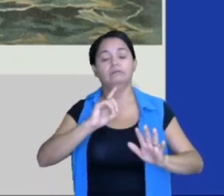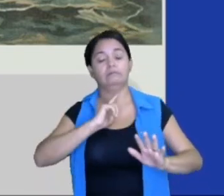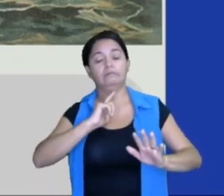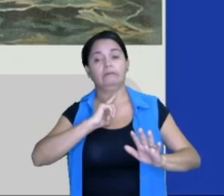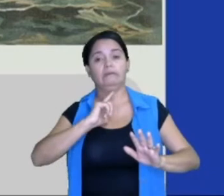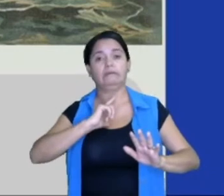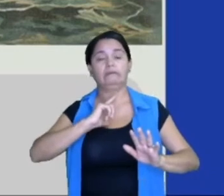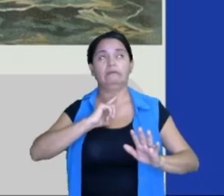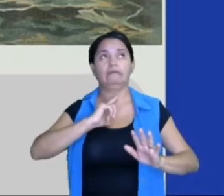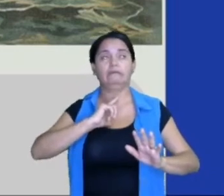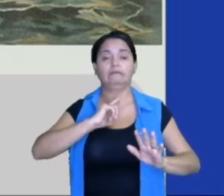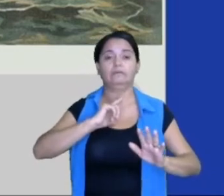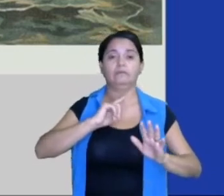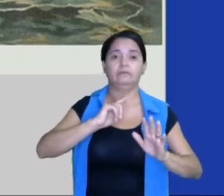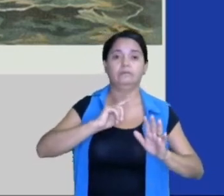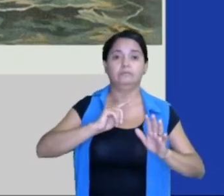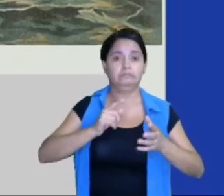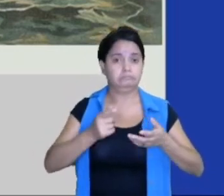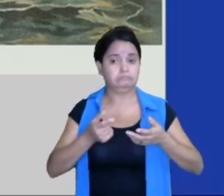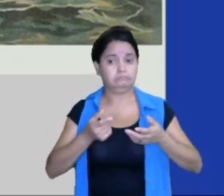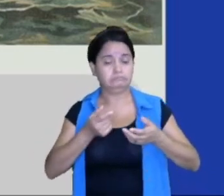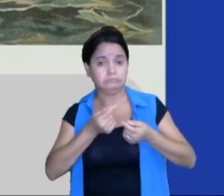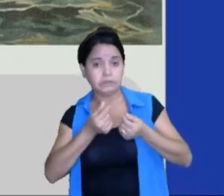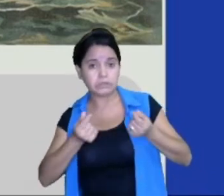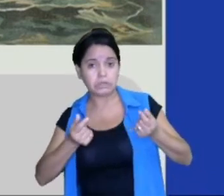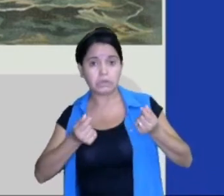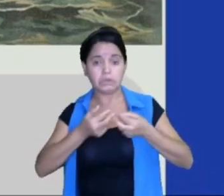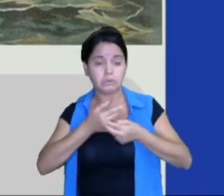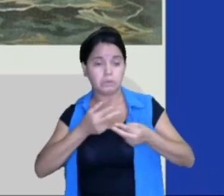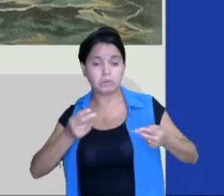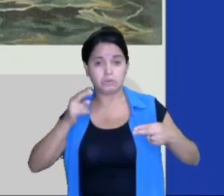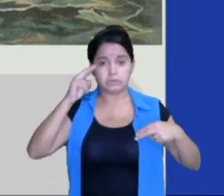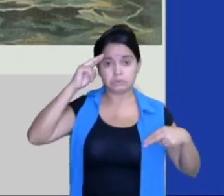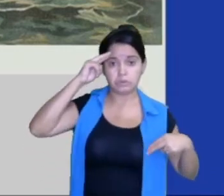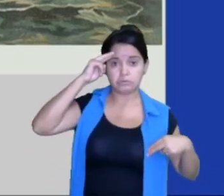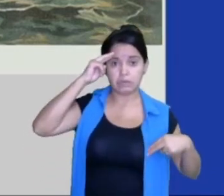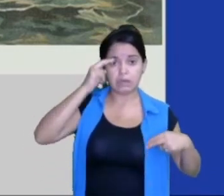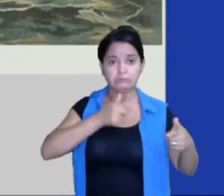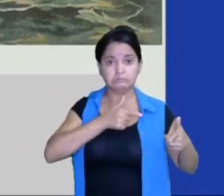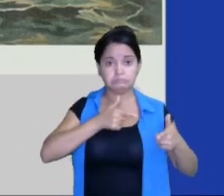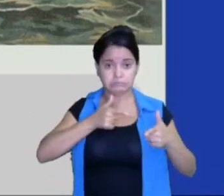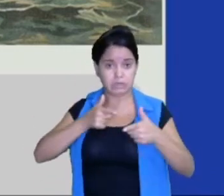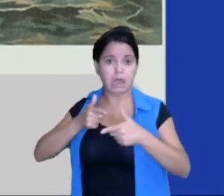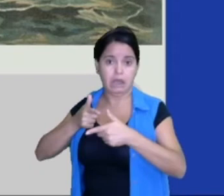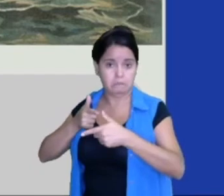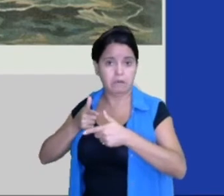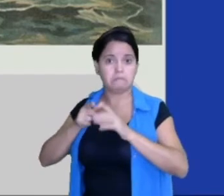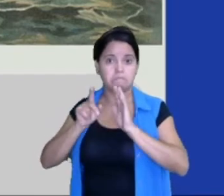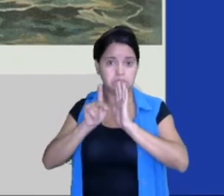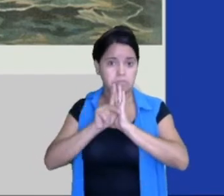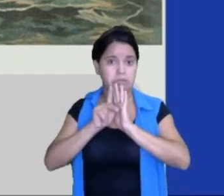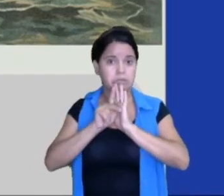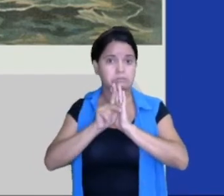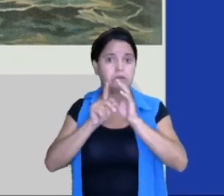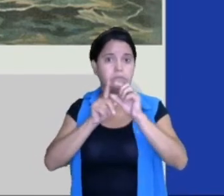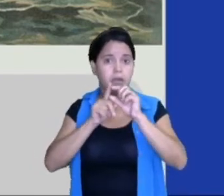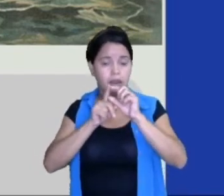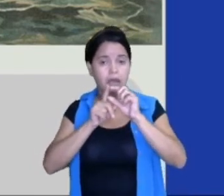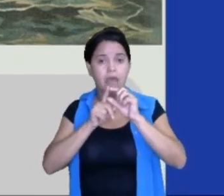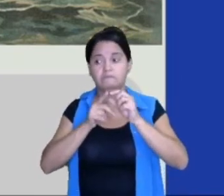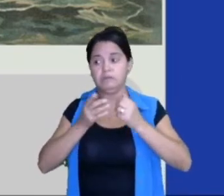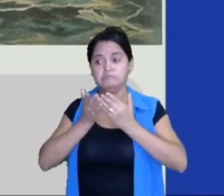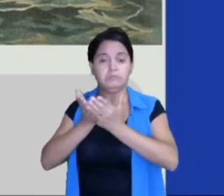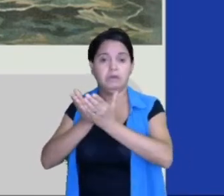envolve investimento em pessoas, né? Soldados, em armas, tá certo? Em navios, nesse caso